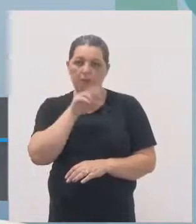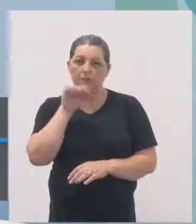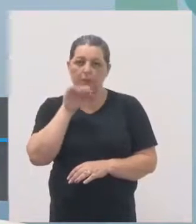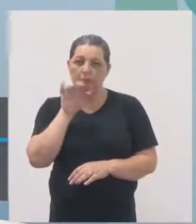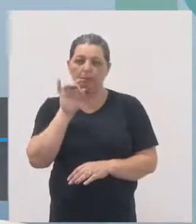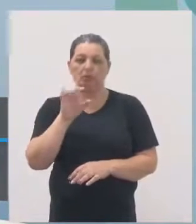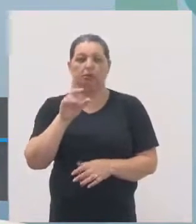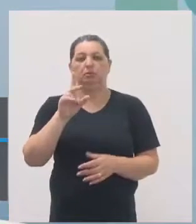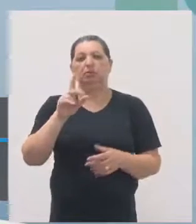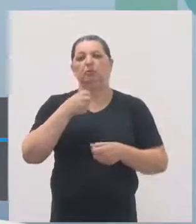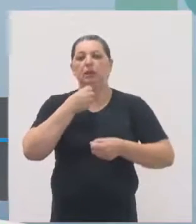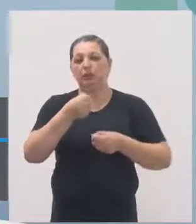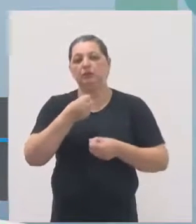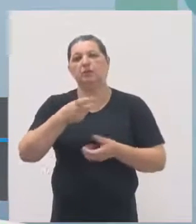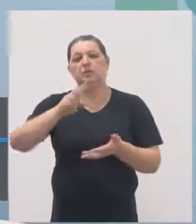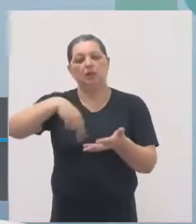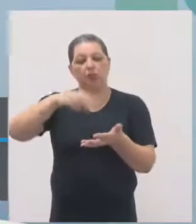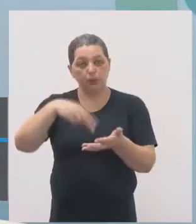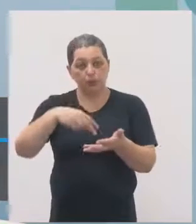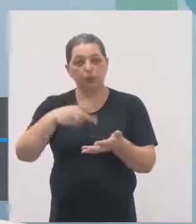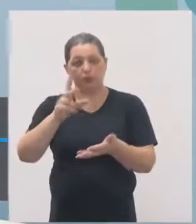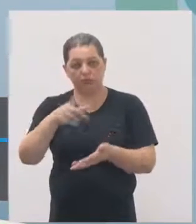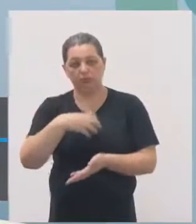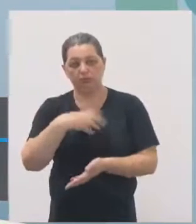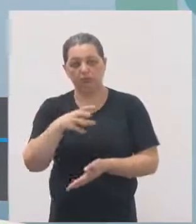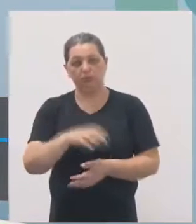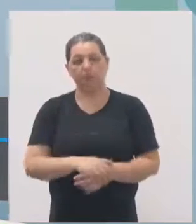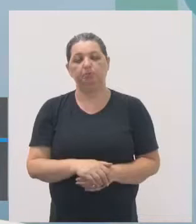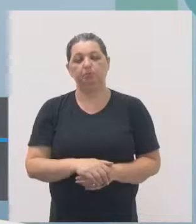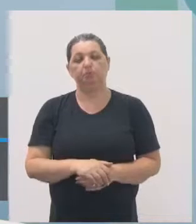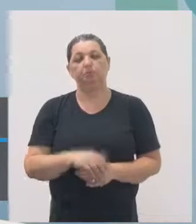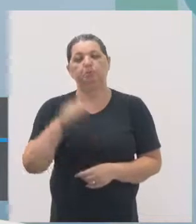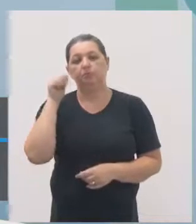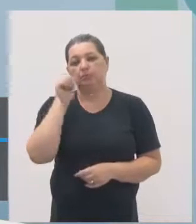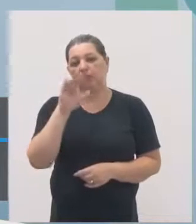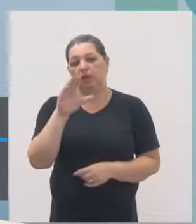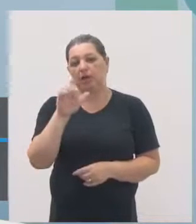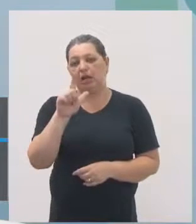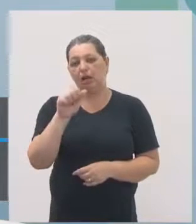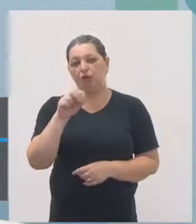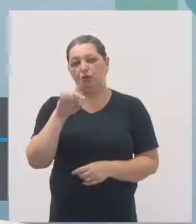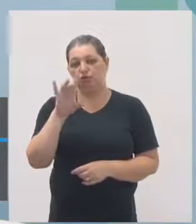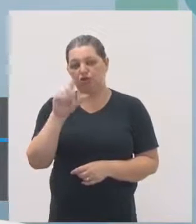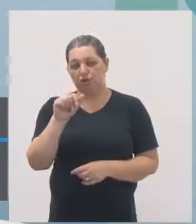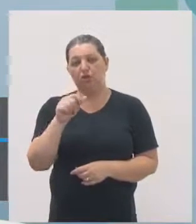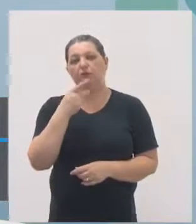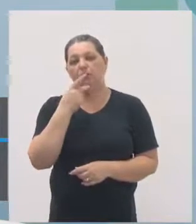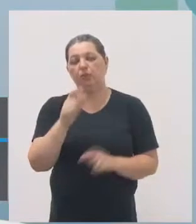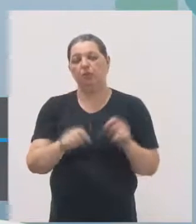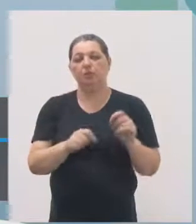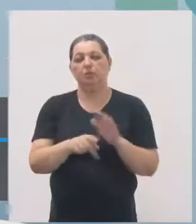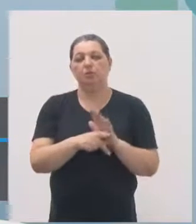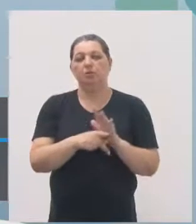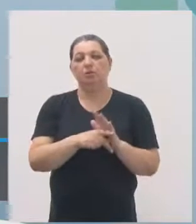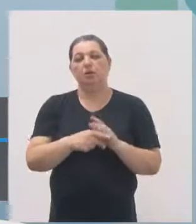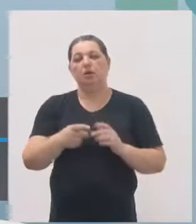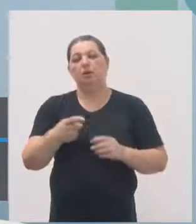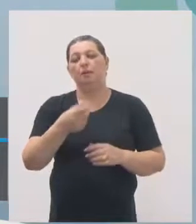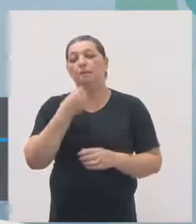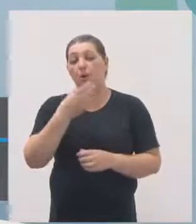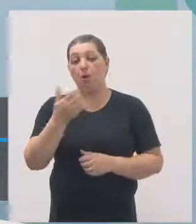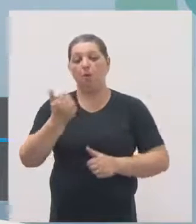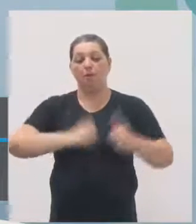uma leitura, é isso mesmo. A Cláudia colocou assim, no componente de língua inglesa pode ser bom para avaliar a pronúncia